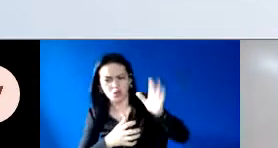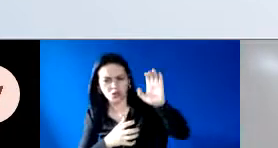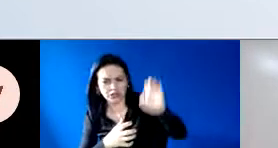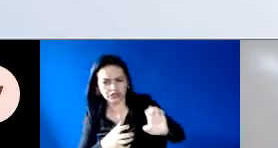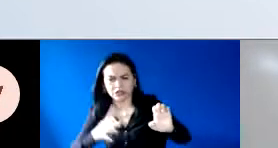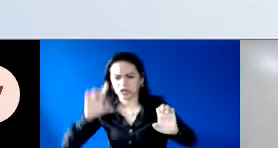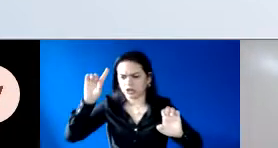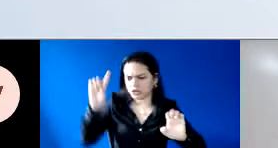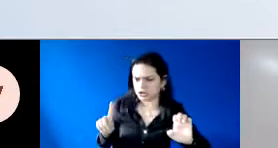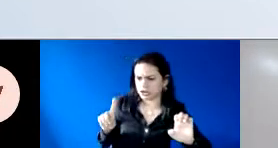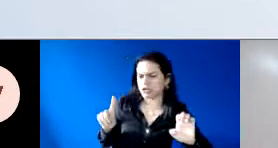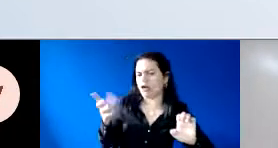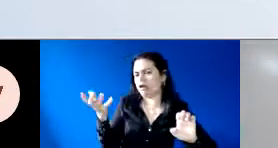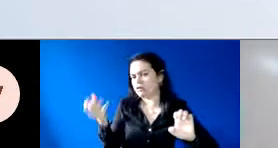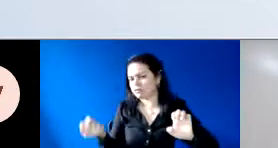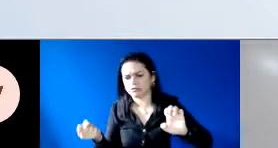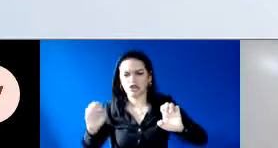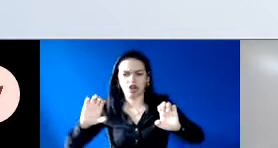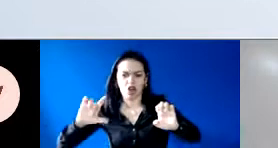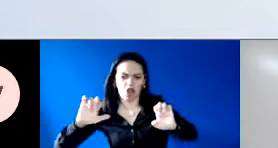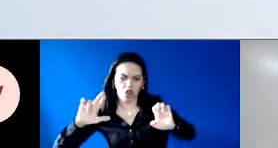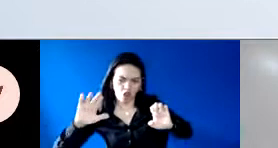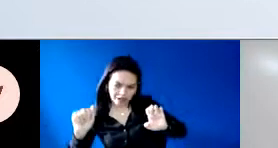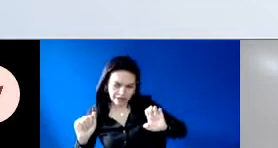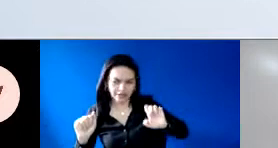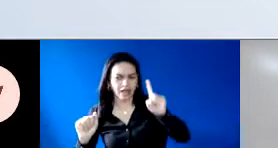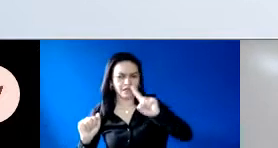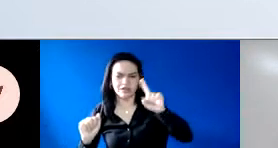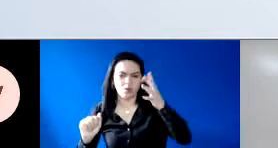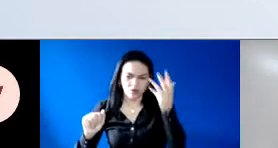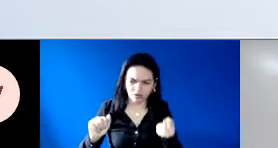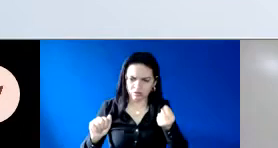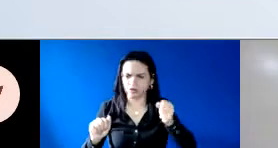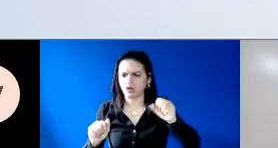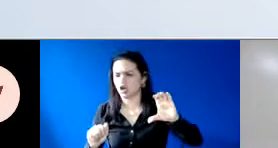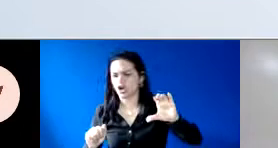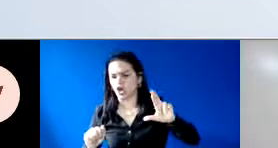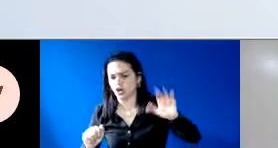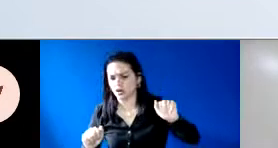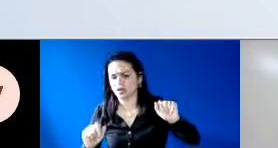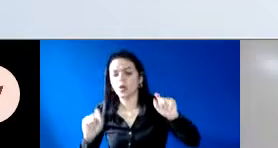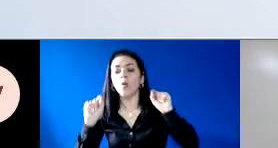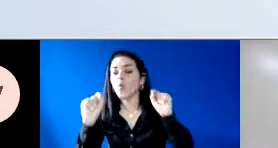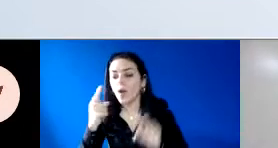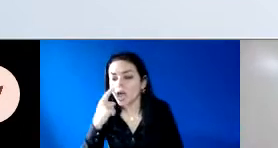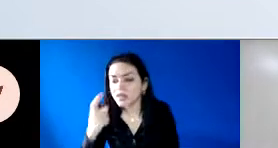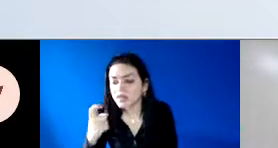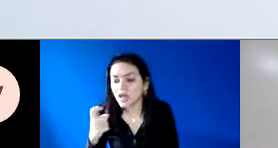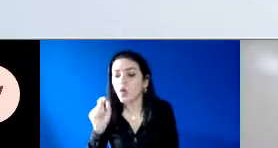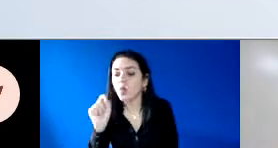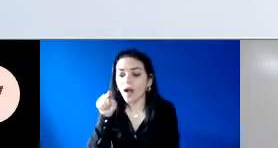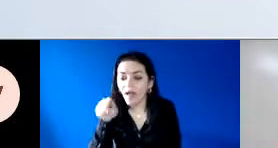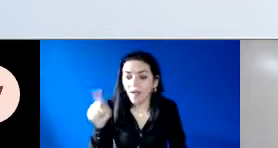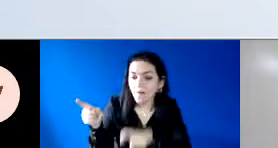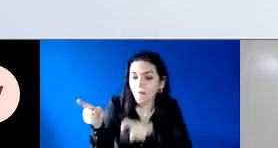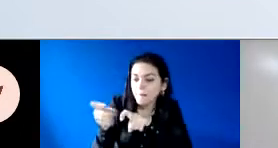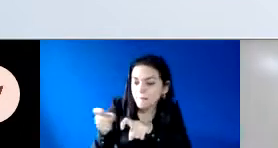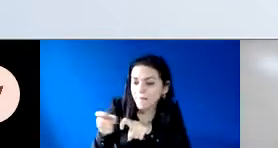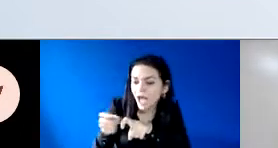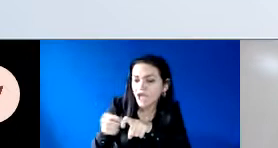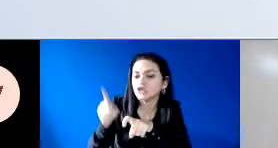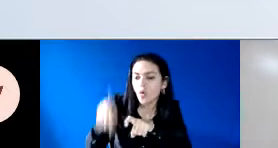era pró-cloroquina ou contra a cloroquina. Interessava que todo aquilo que o médico, que é o profissional